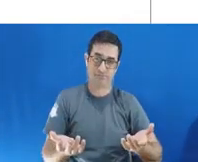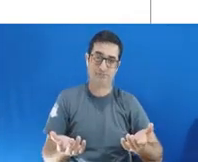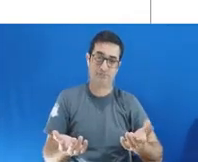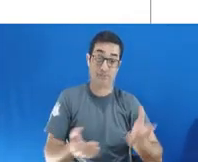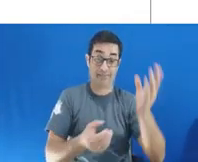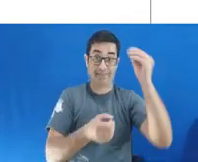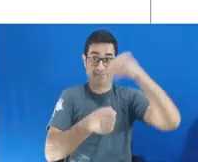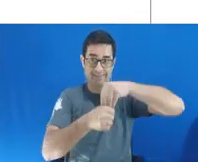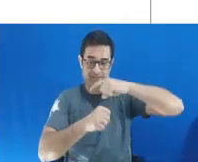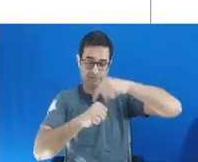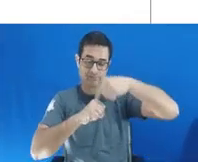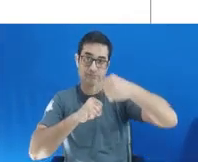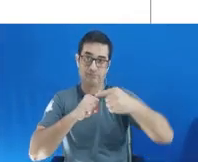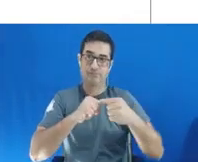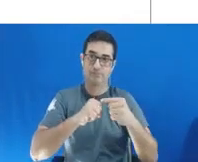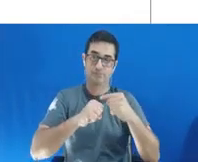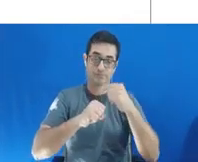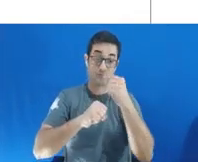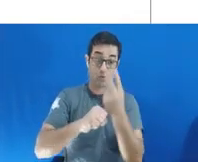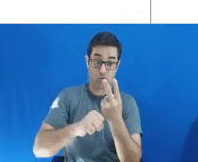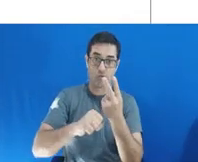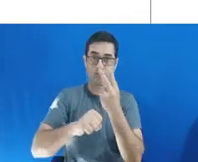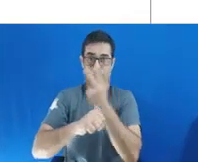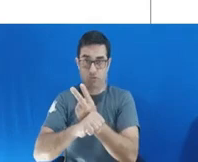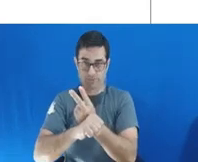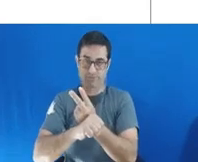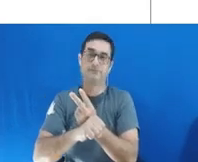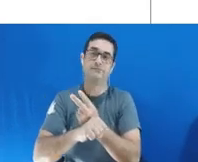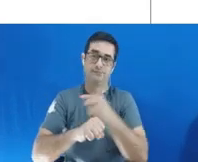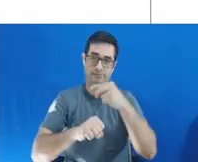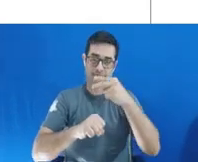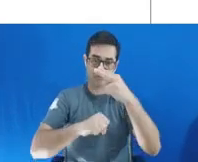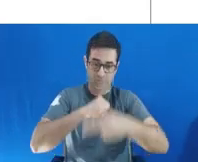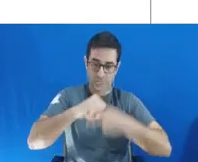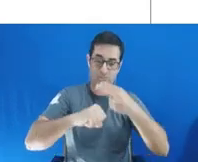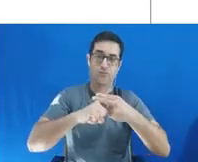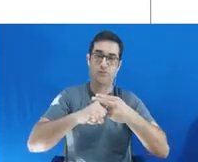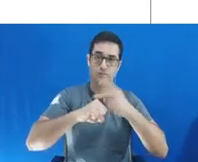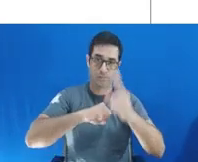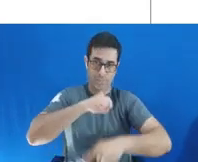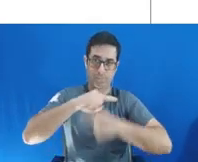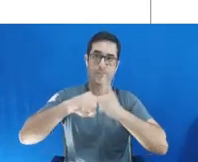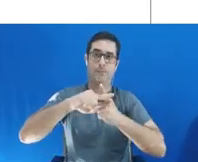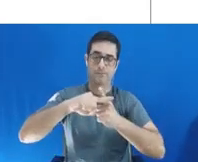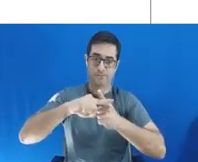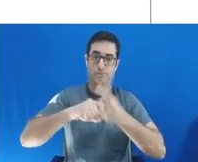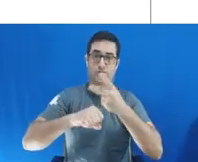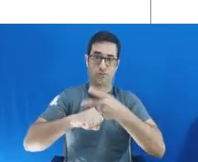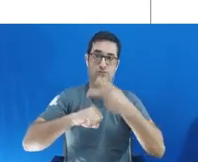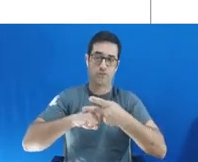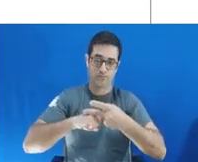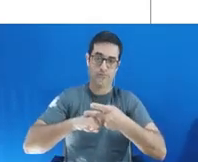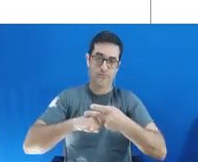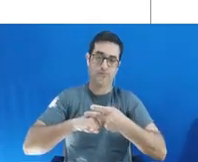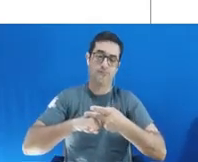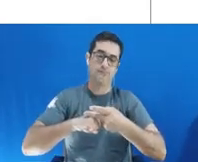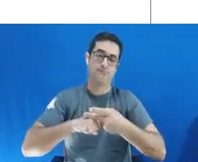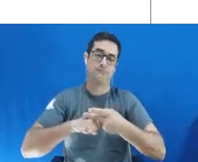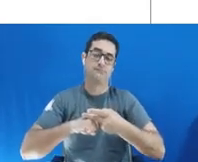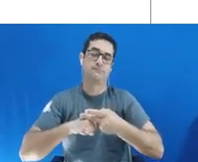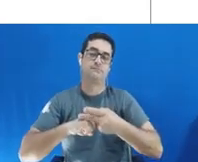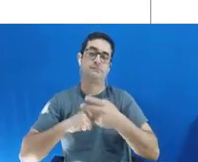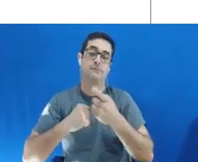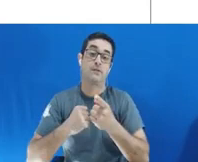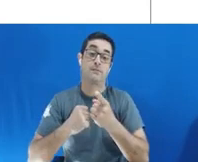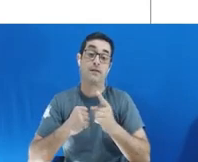2 nêutrons. E esses 2 elétrons que também estão no nível 1, subnível S. A distribuição dele